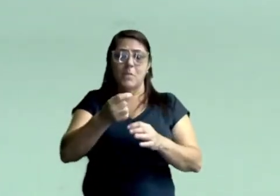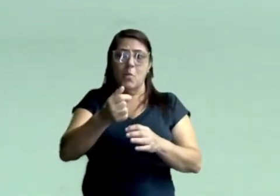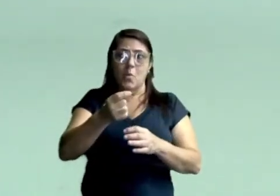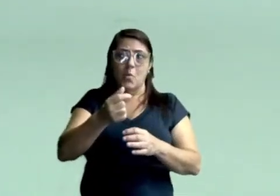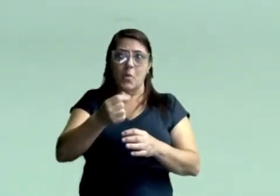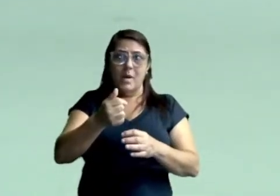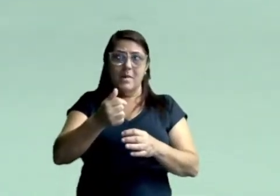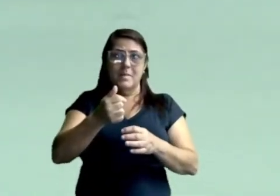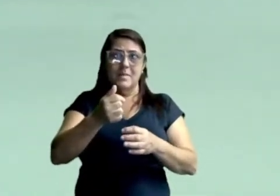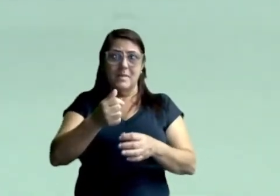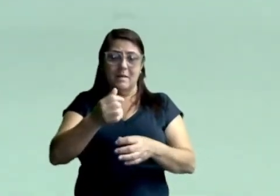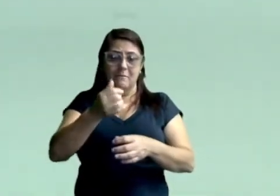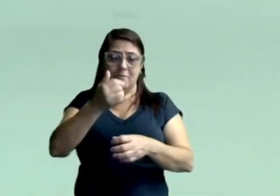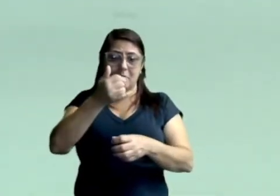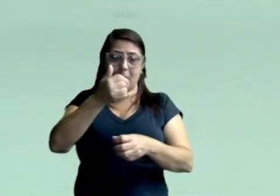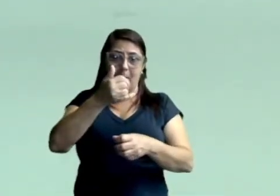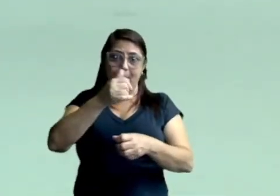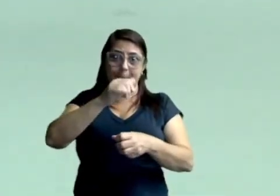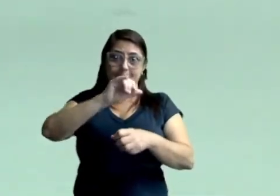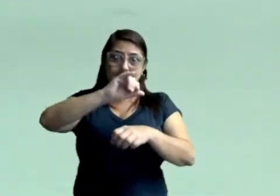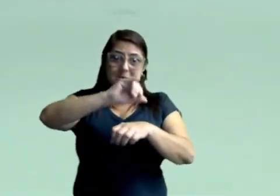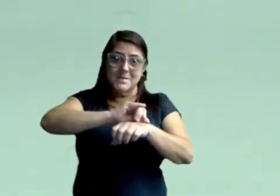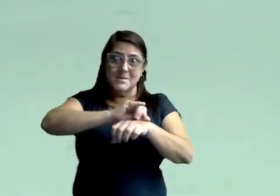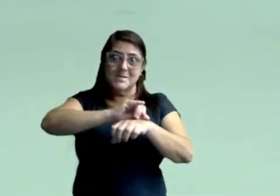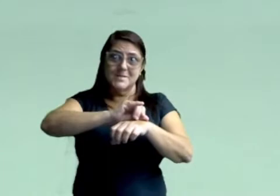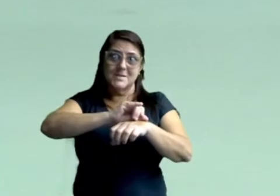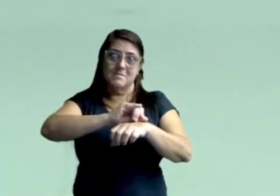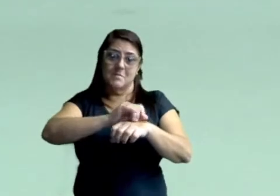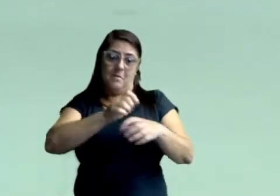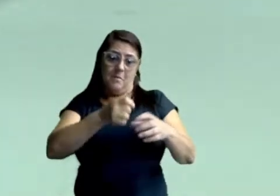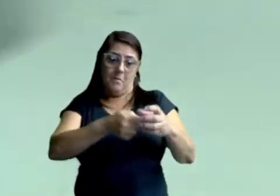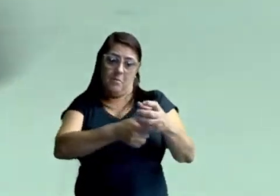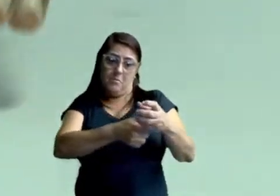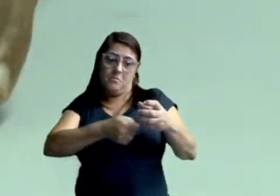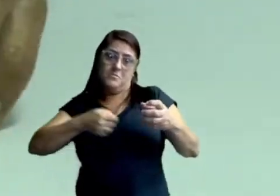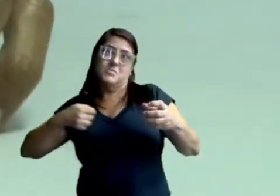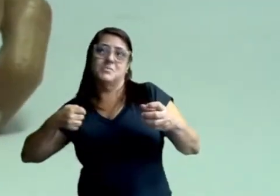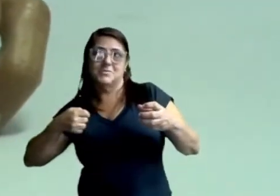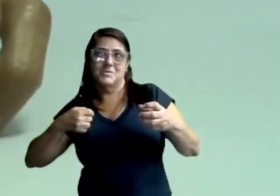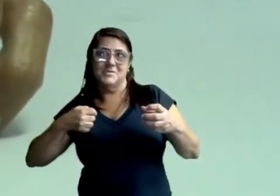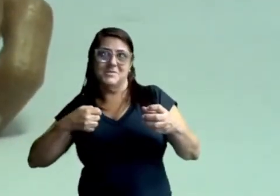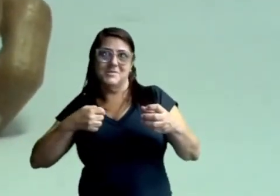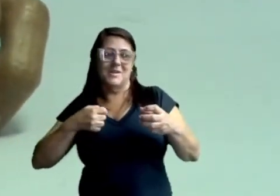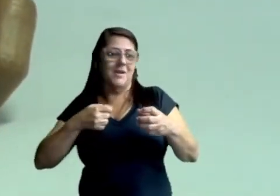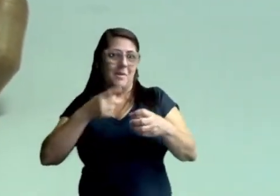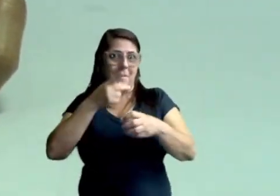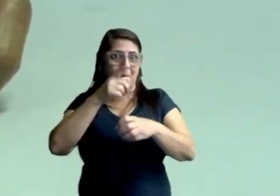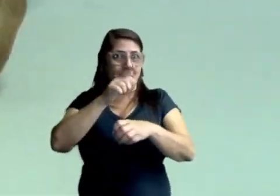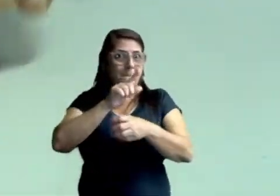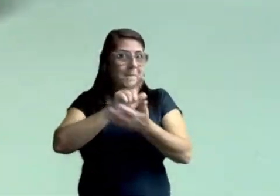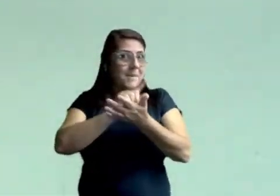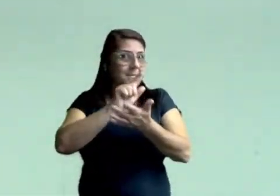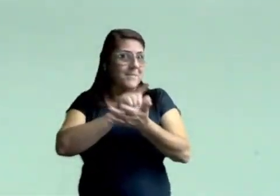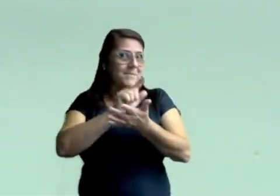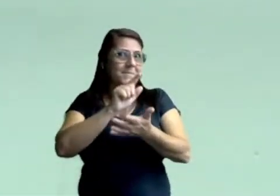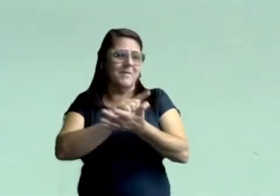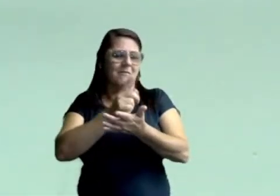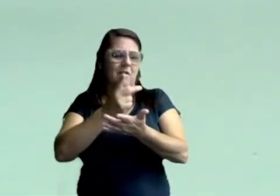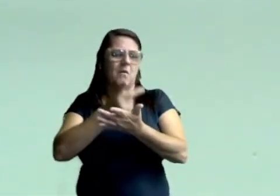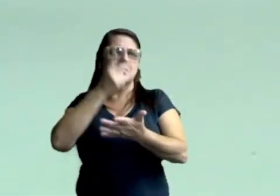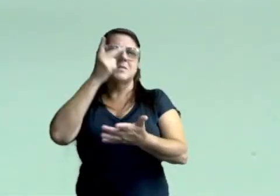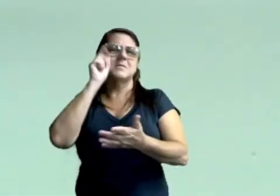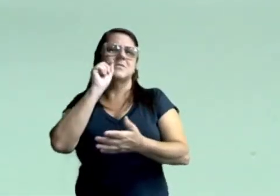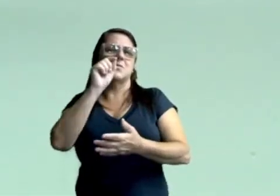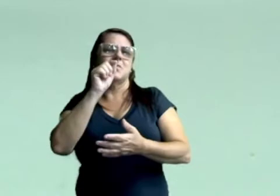em repouso ou em movimento até que uma força contrária atue sobre ele. Então, se eu puxar aqui rapidamente, o que vai acontecer